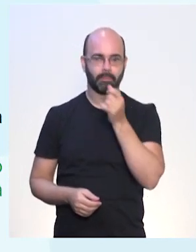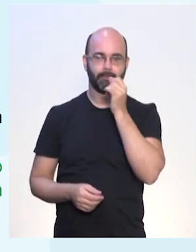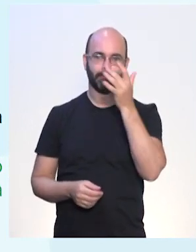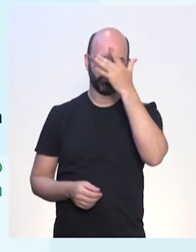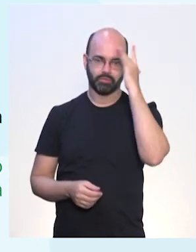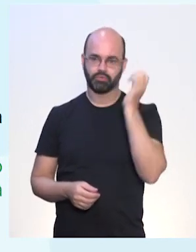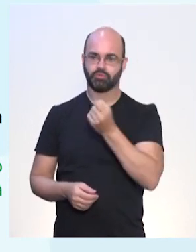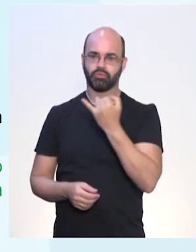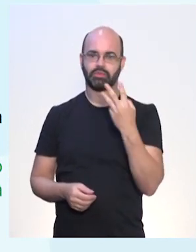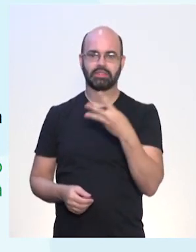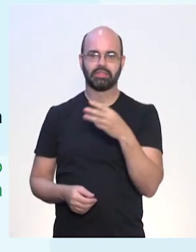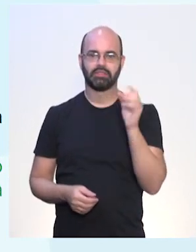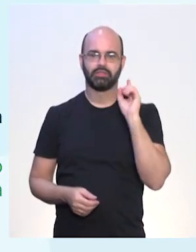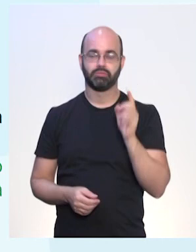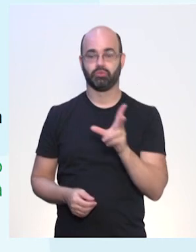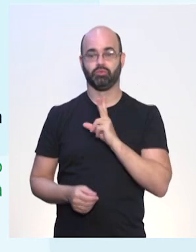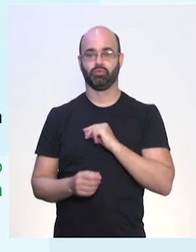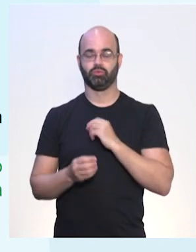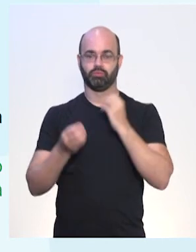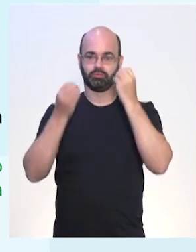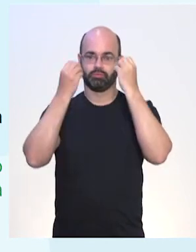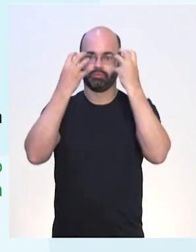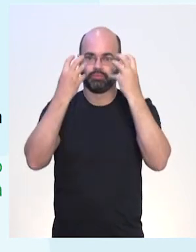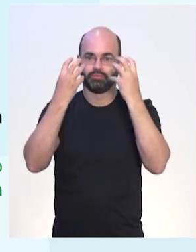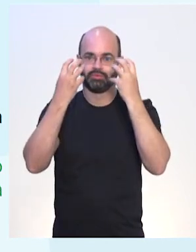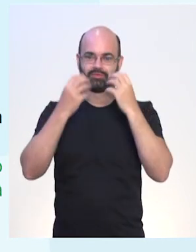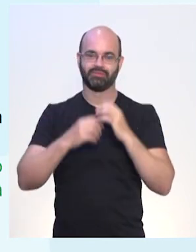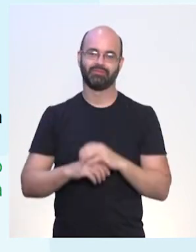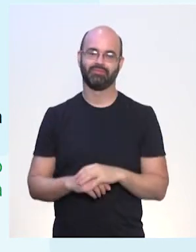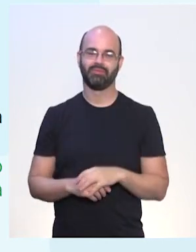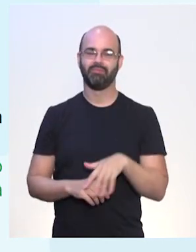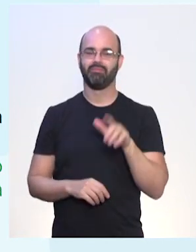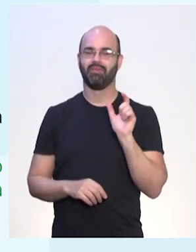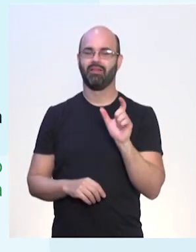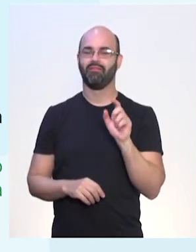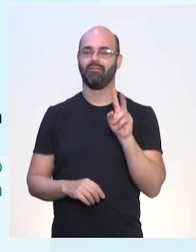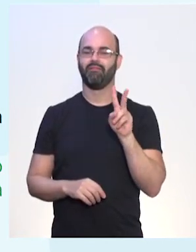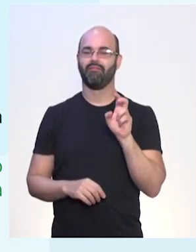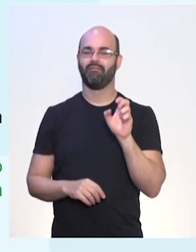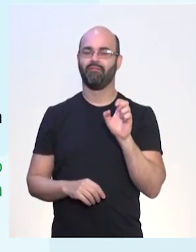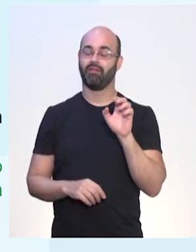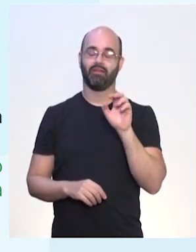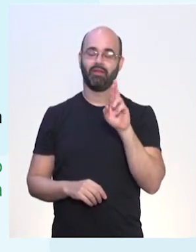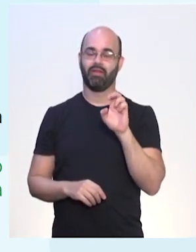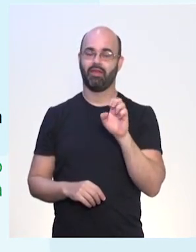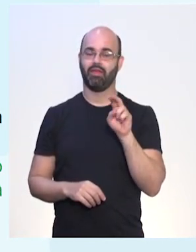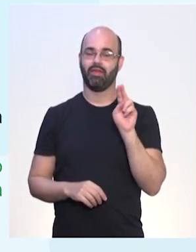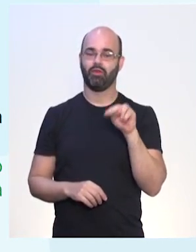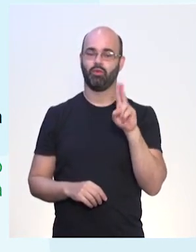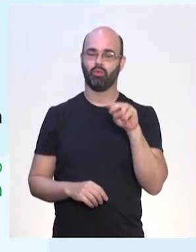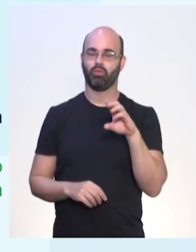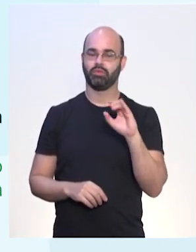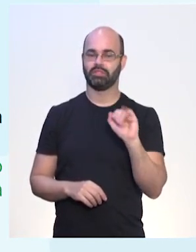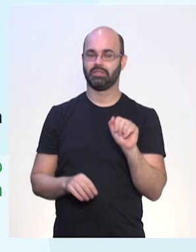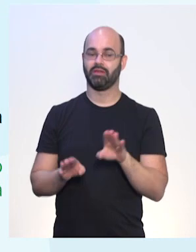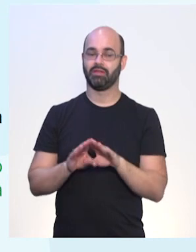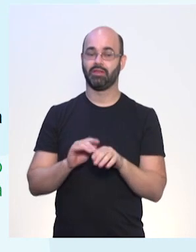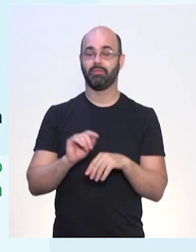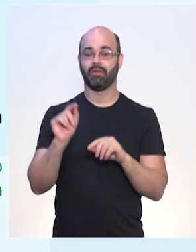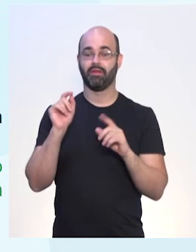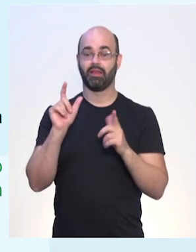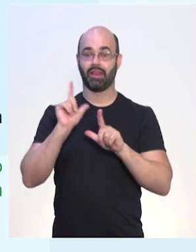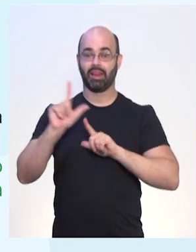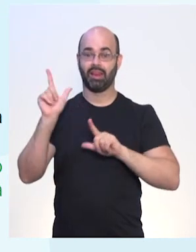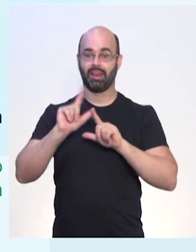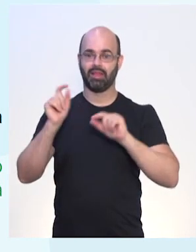né Isso chama atenção também o vocábulo renúncia e o tamanho da fonte né a letra para